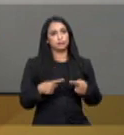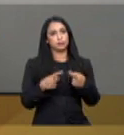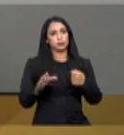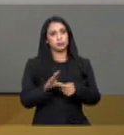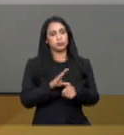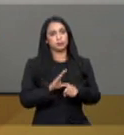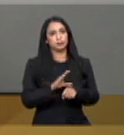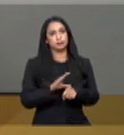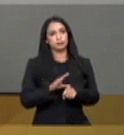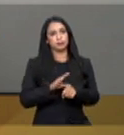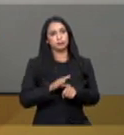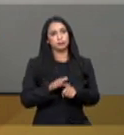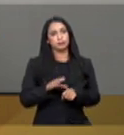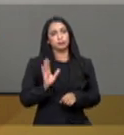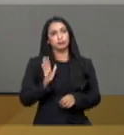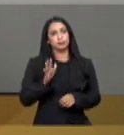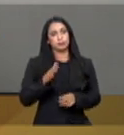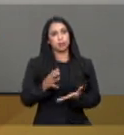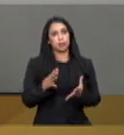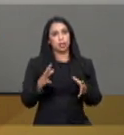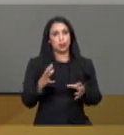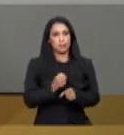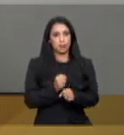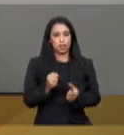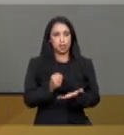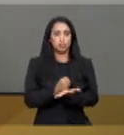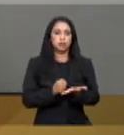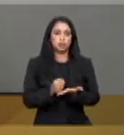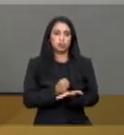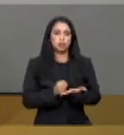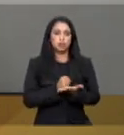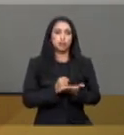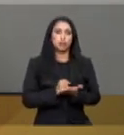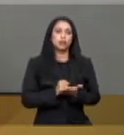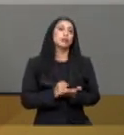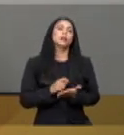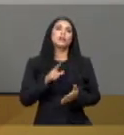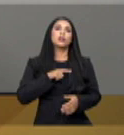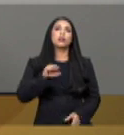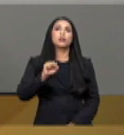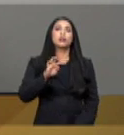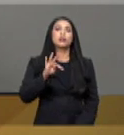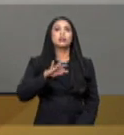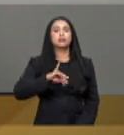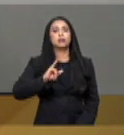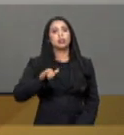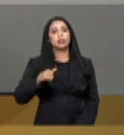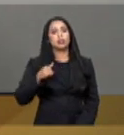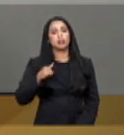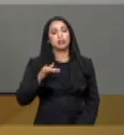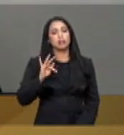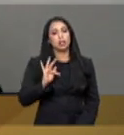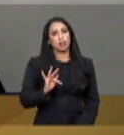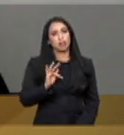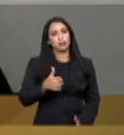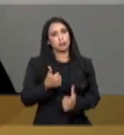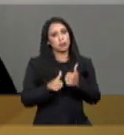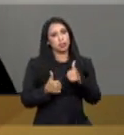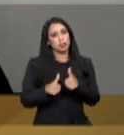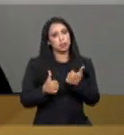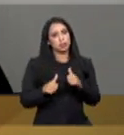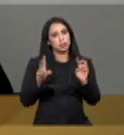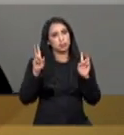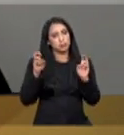extraordinário 574.706, embargante União, relatora ministra Carmen Lúcia. Passou a examinar a matéria. Antes, era